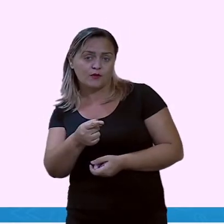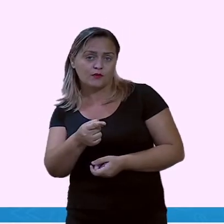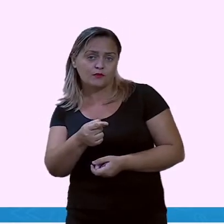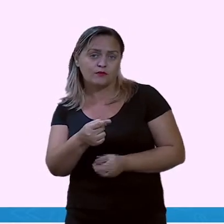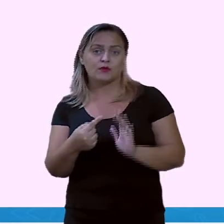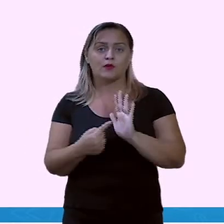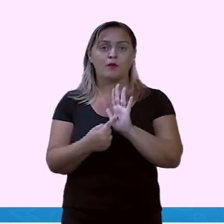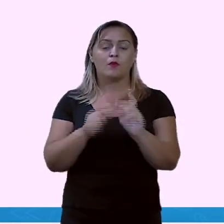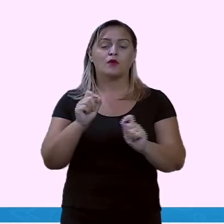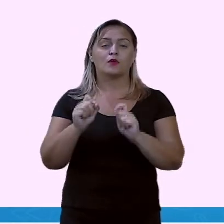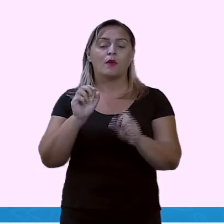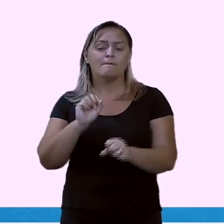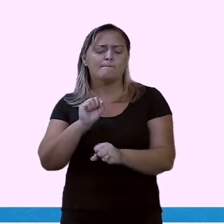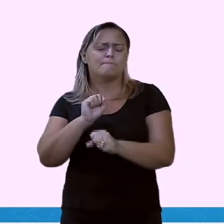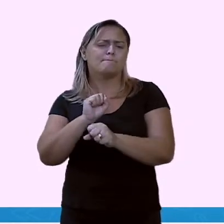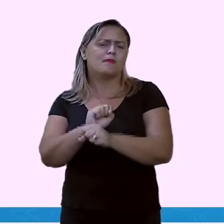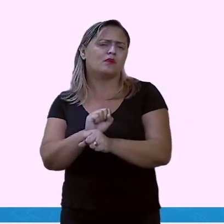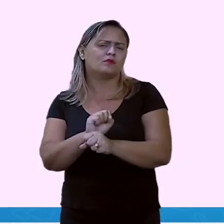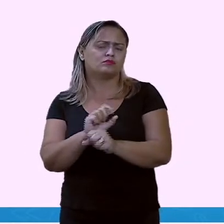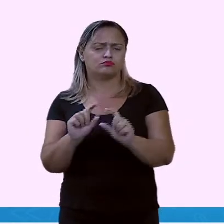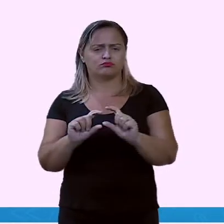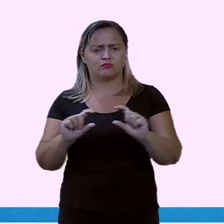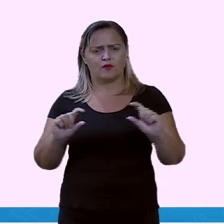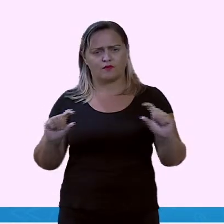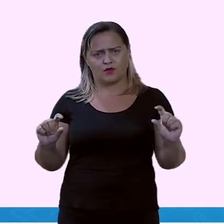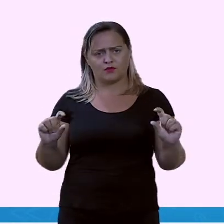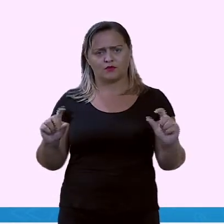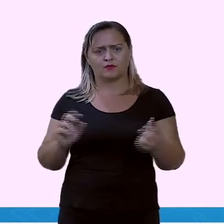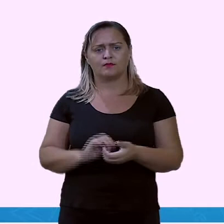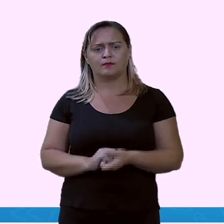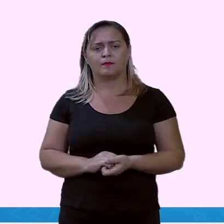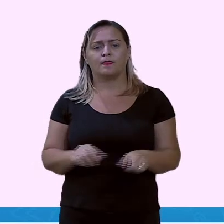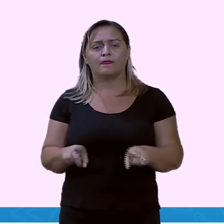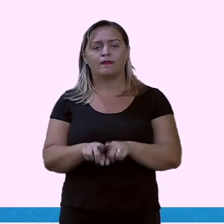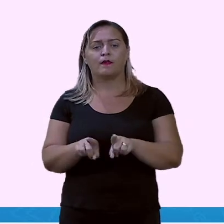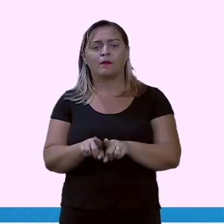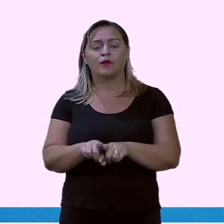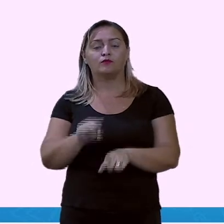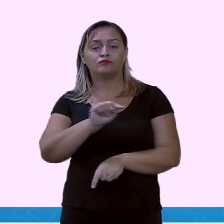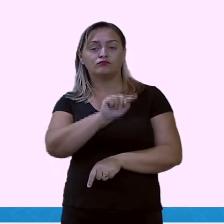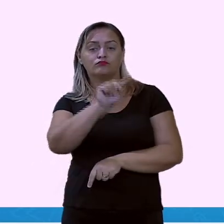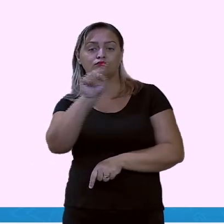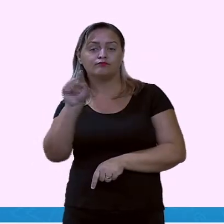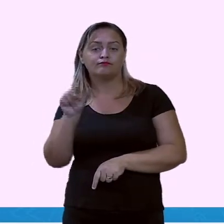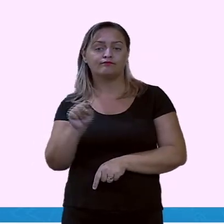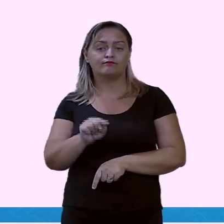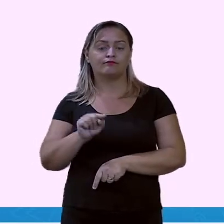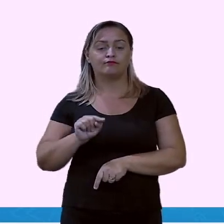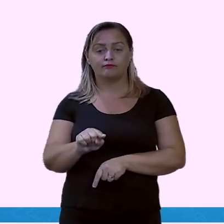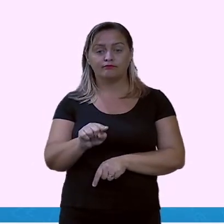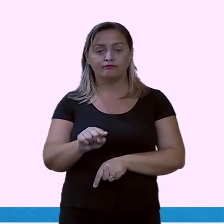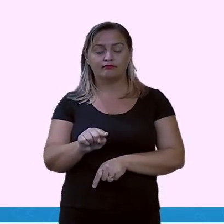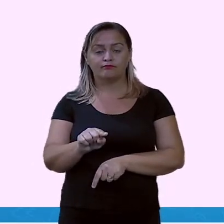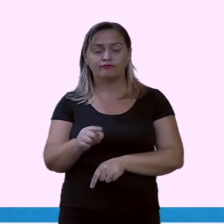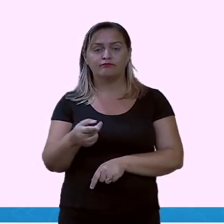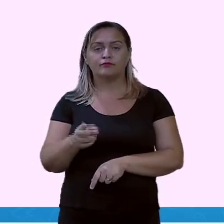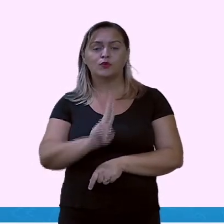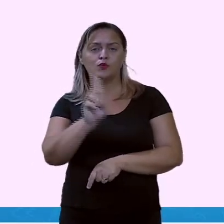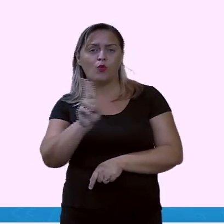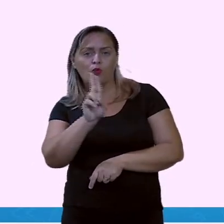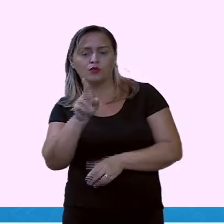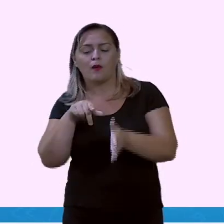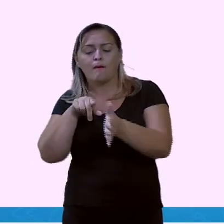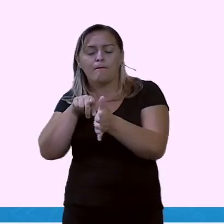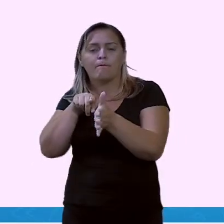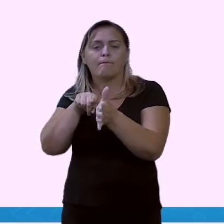é uma pausa na frase. Nós vimos o ponto de interrogação, que é uma pergunta. Quando